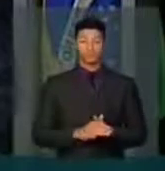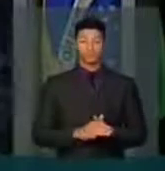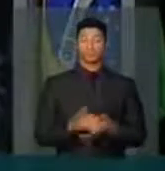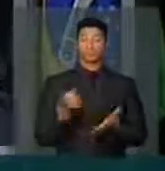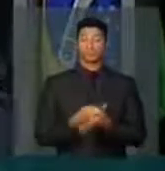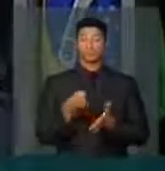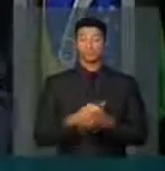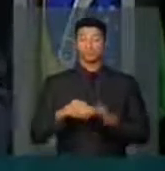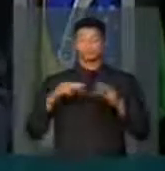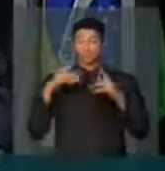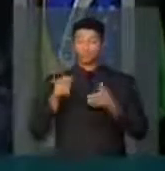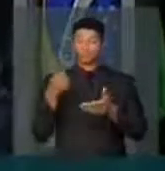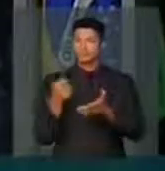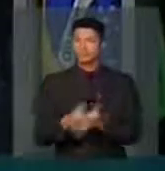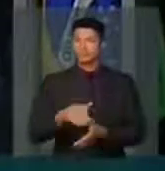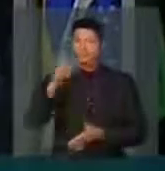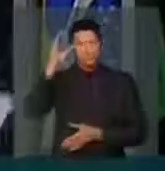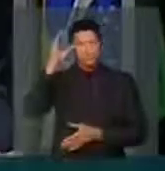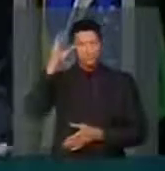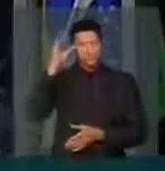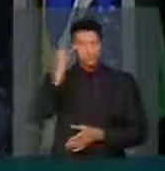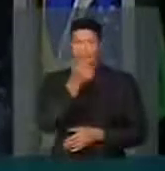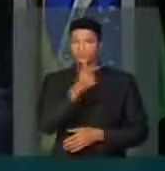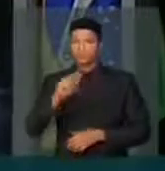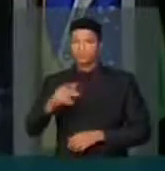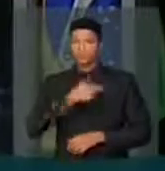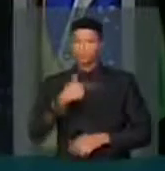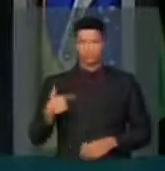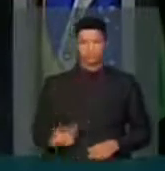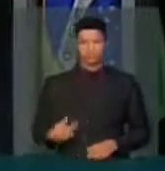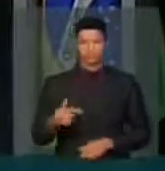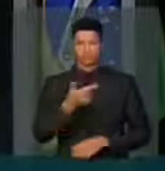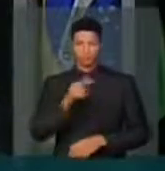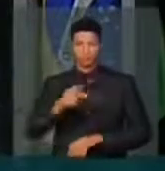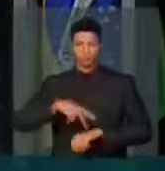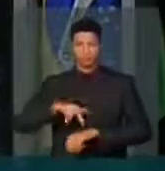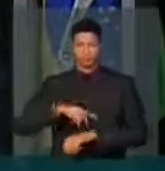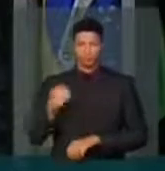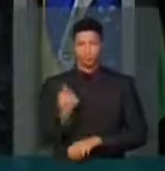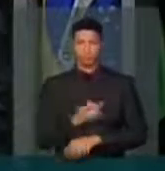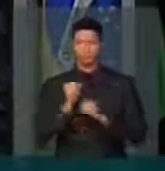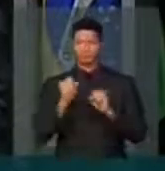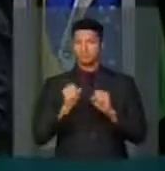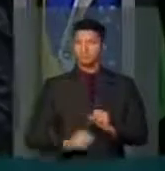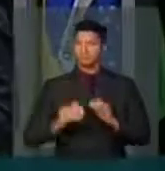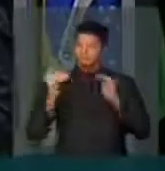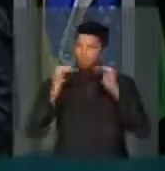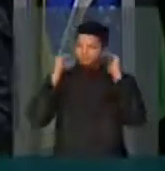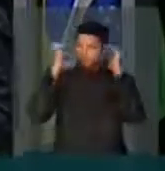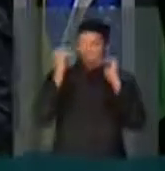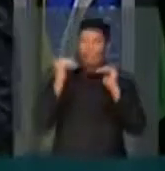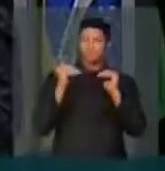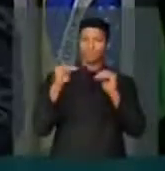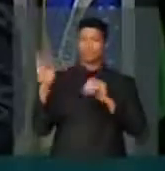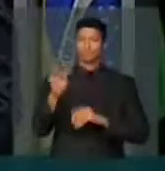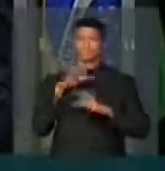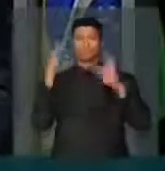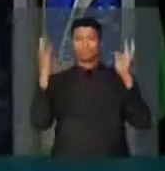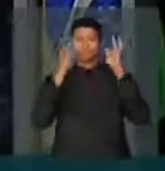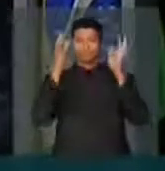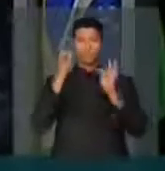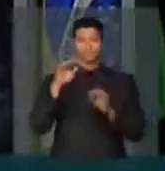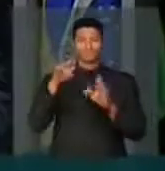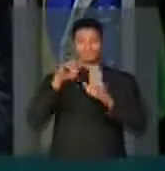comprar tudo da China, comprar de outros países. Nós não poderemos avançar tecnologicamente